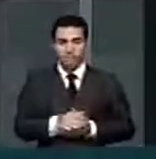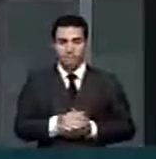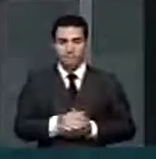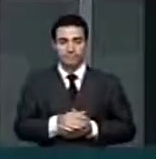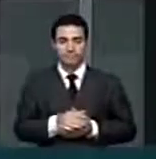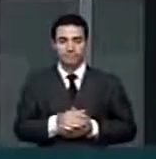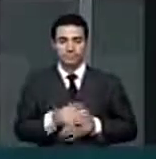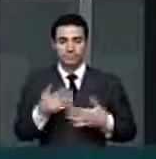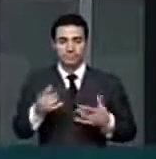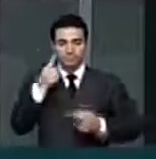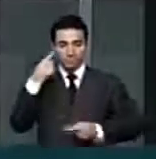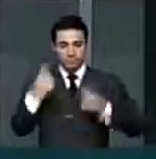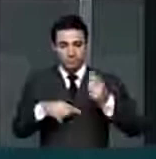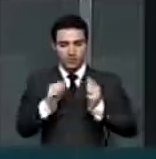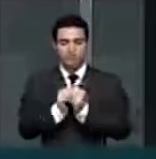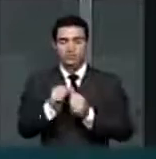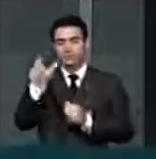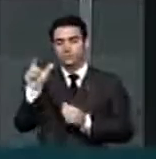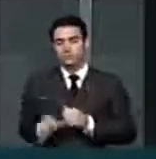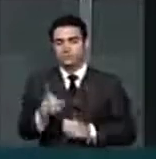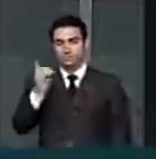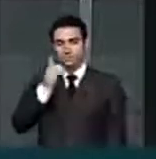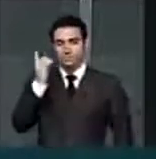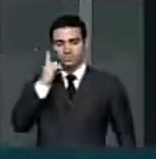amistoso com o deputado